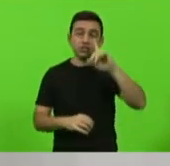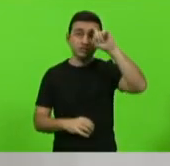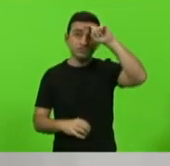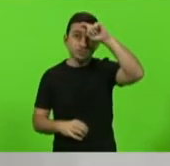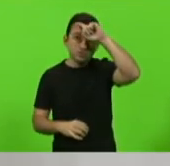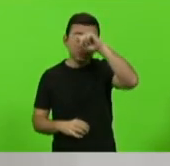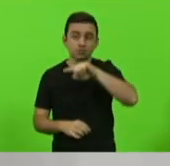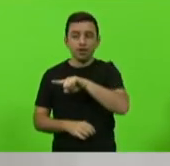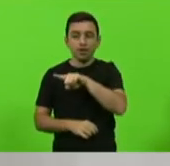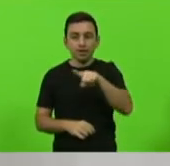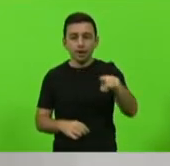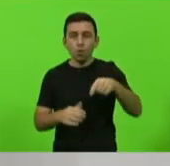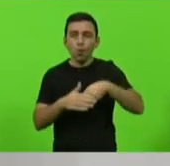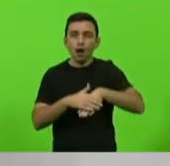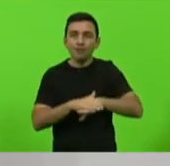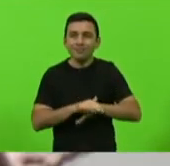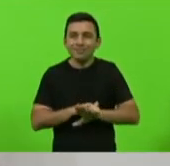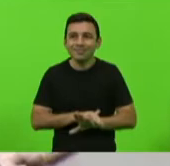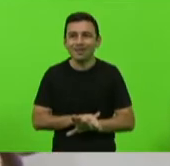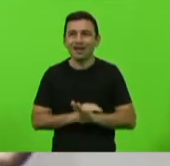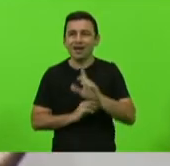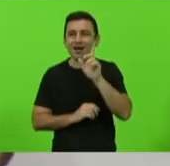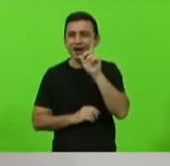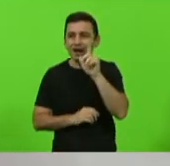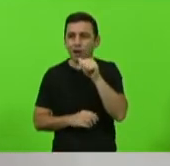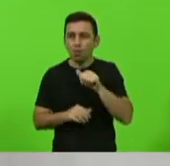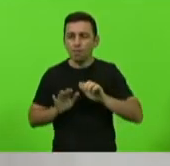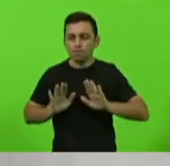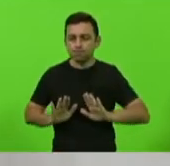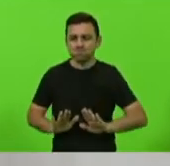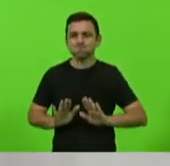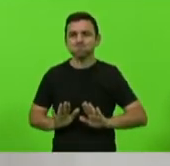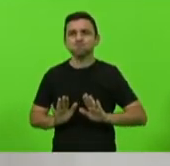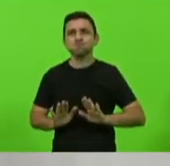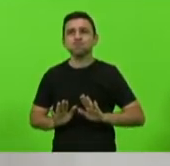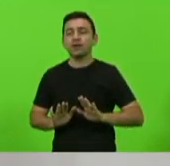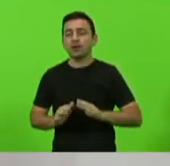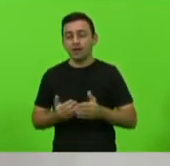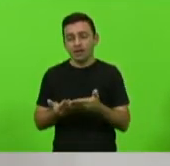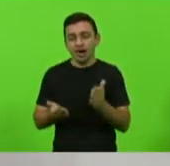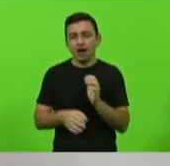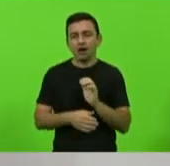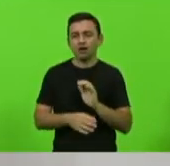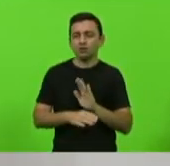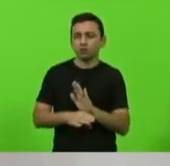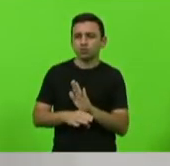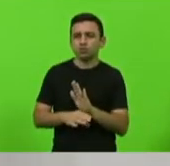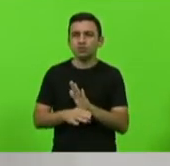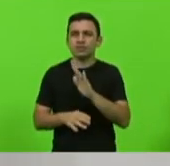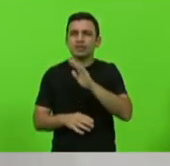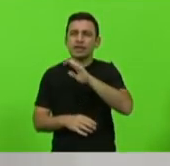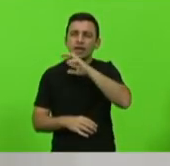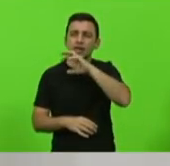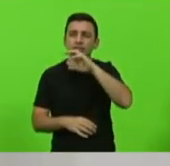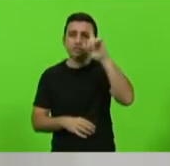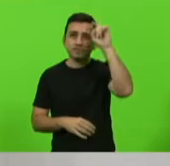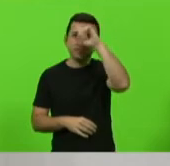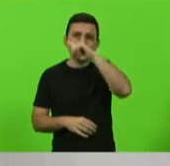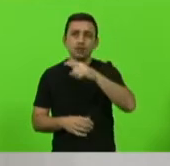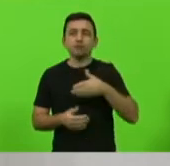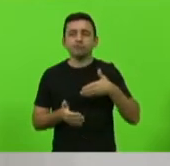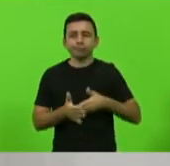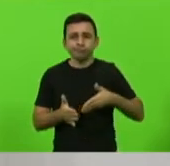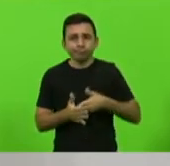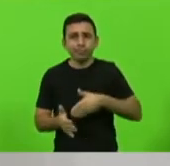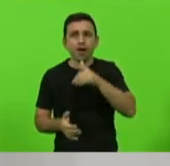para armazenar, manter a água para esses animais. Então, agora ele enfrenta o problema da